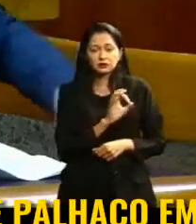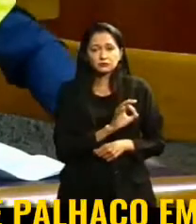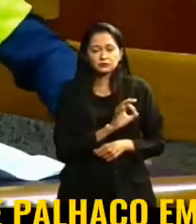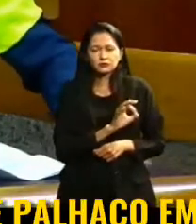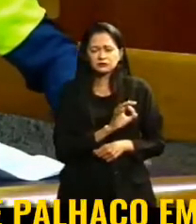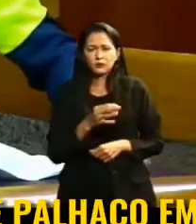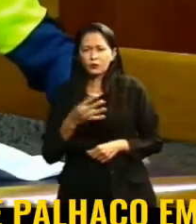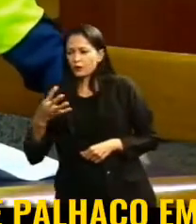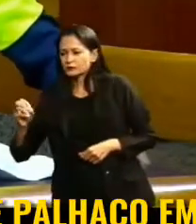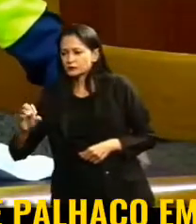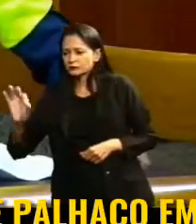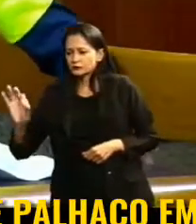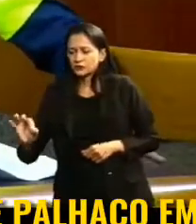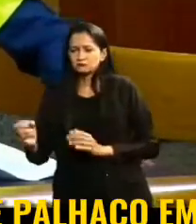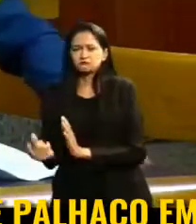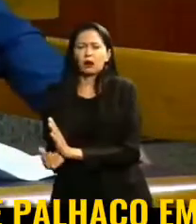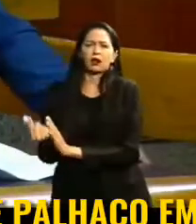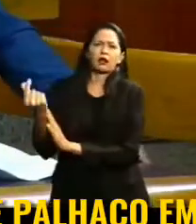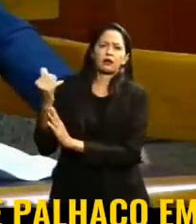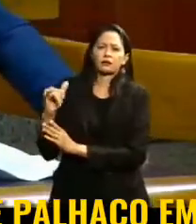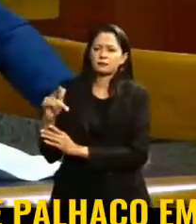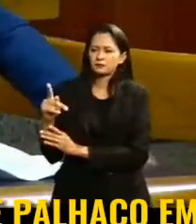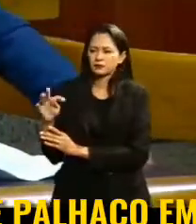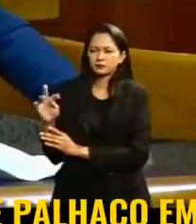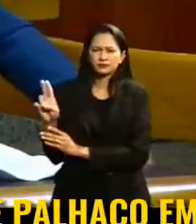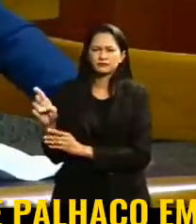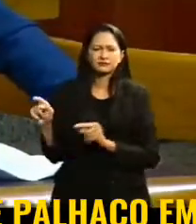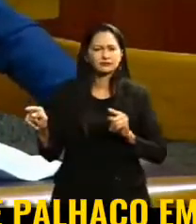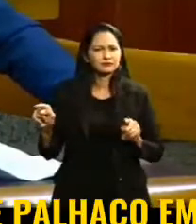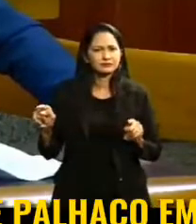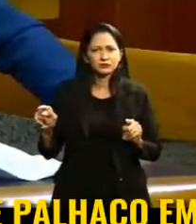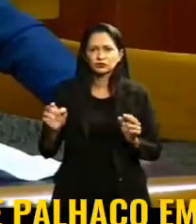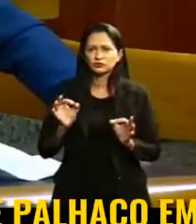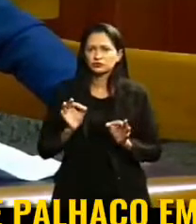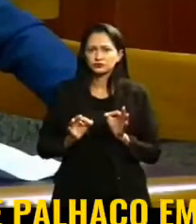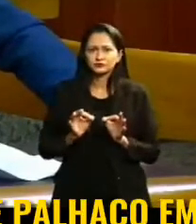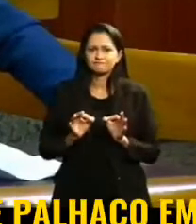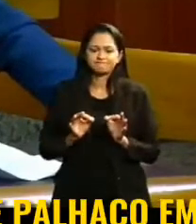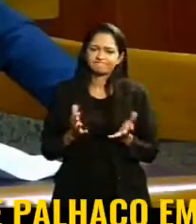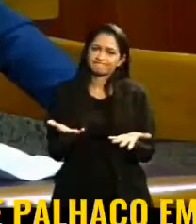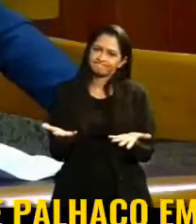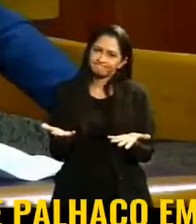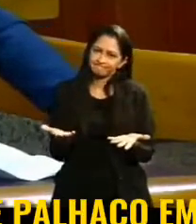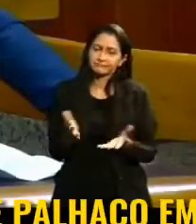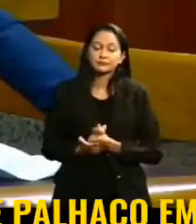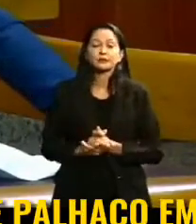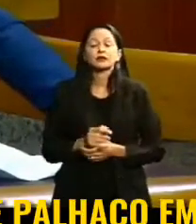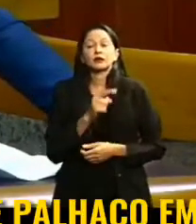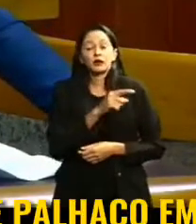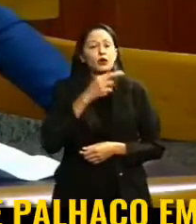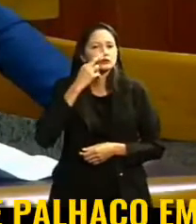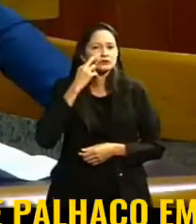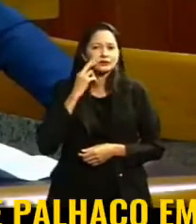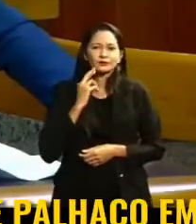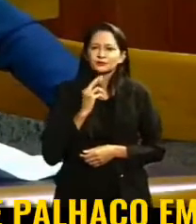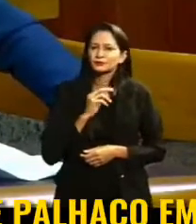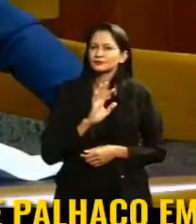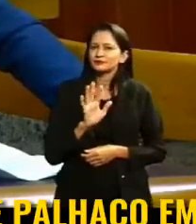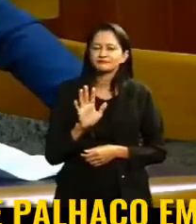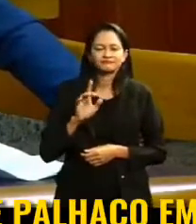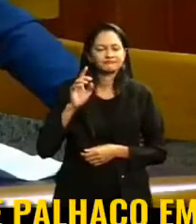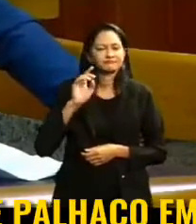injustiça que é essa? E eu quero também dizer o seguinte, prefeito Rogério Cruz não esperava esse projeto dessa